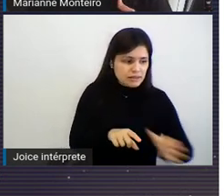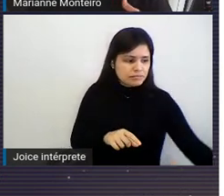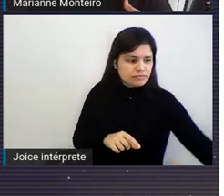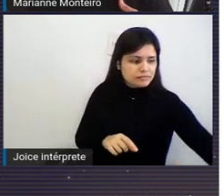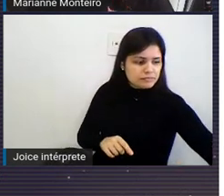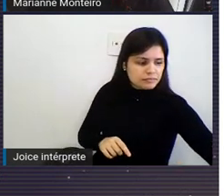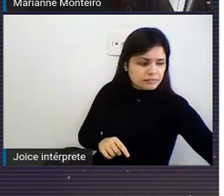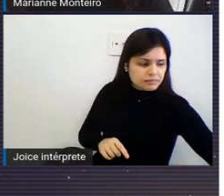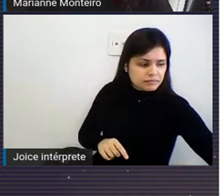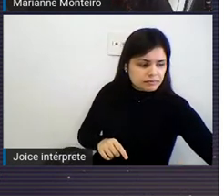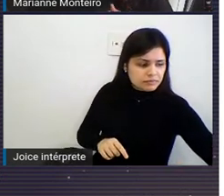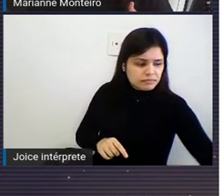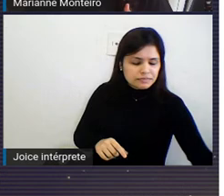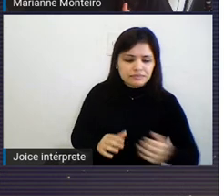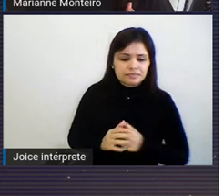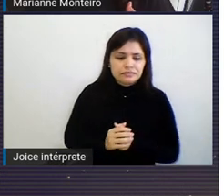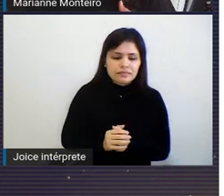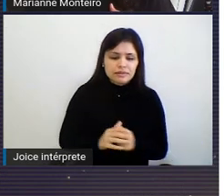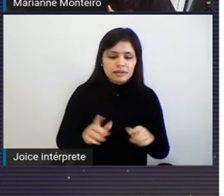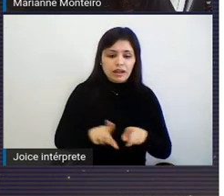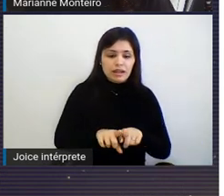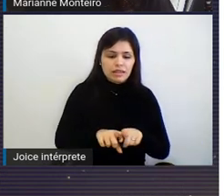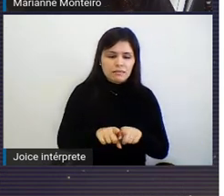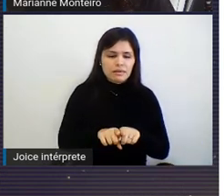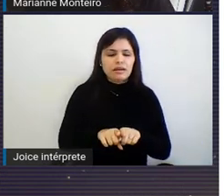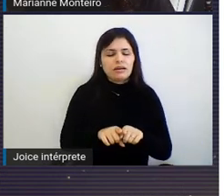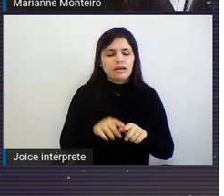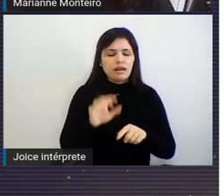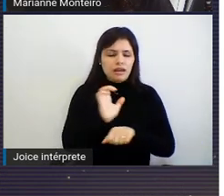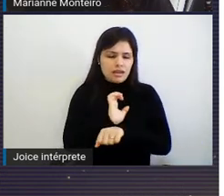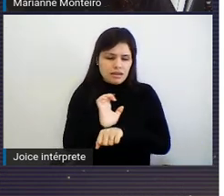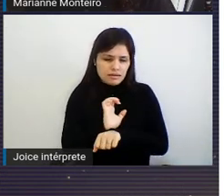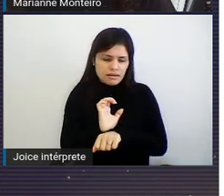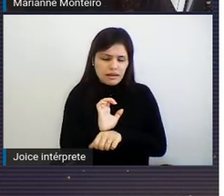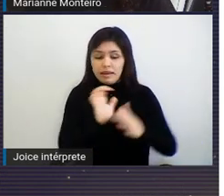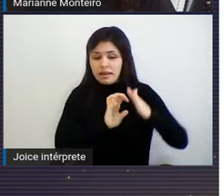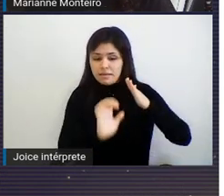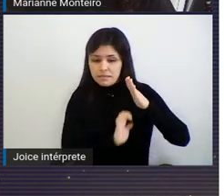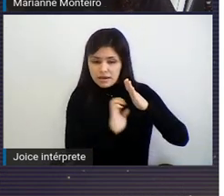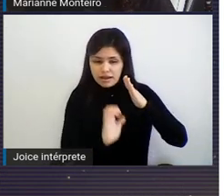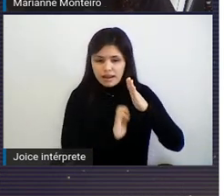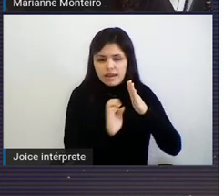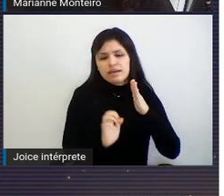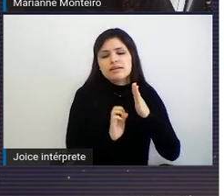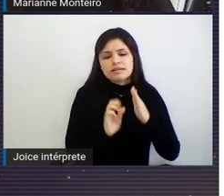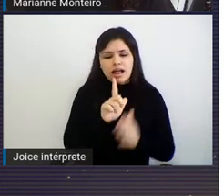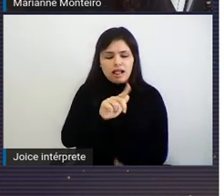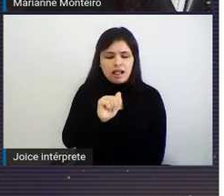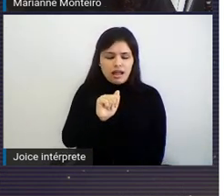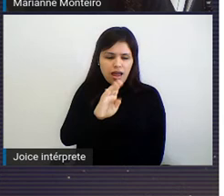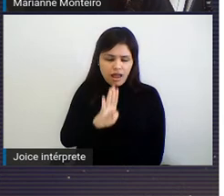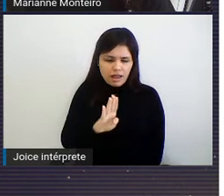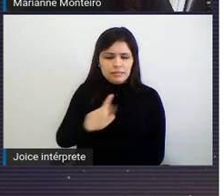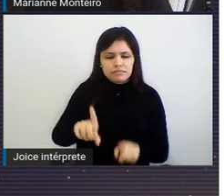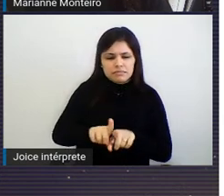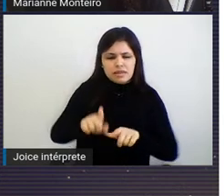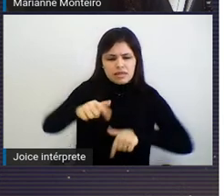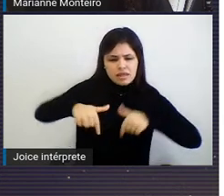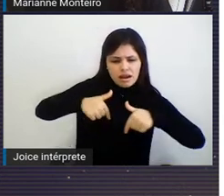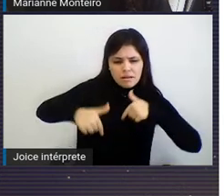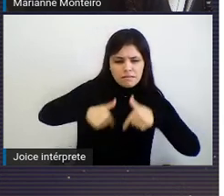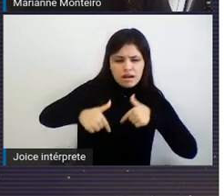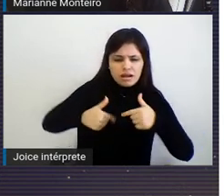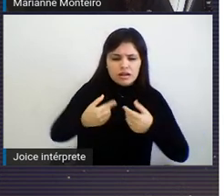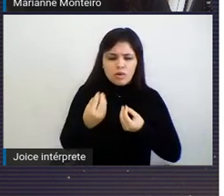várias empresas e grandes laboratórios trabalham na pesquisa de learning, no sentido de como avançar